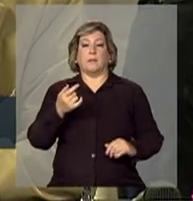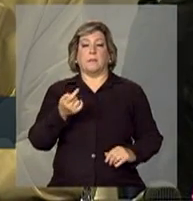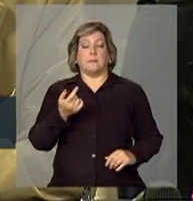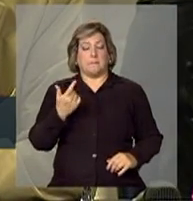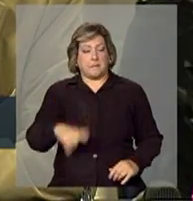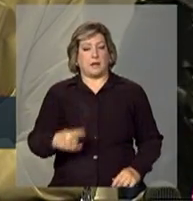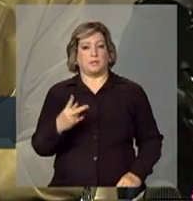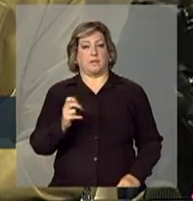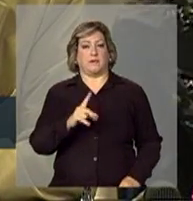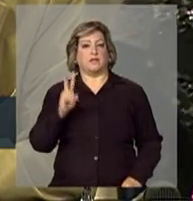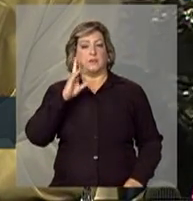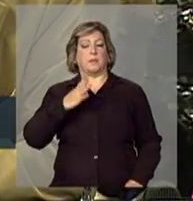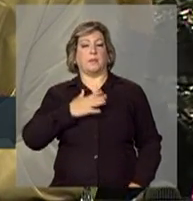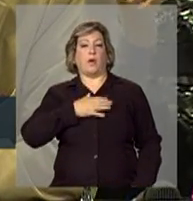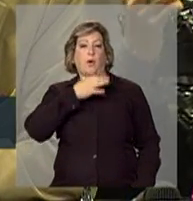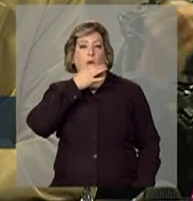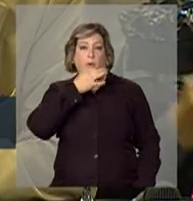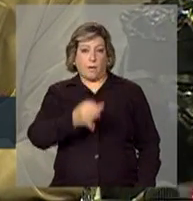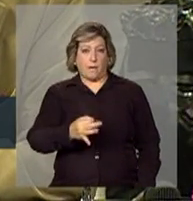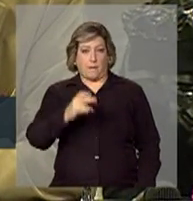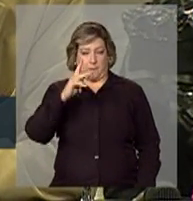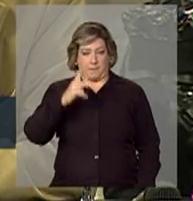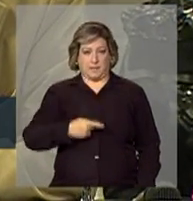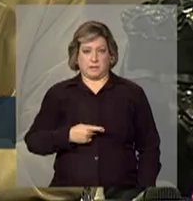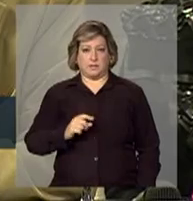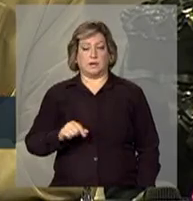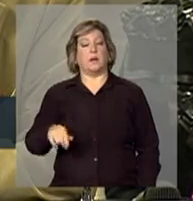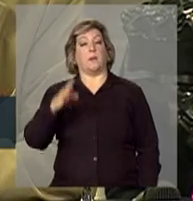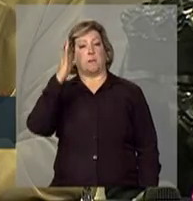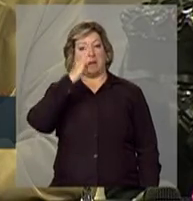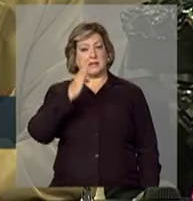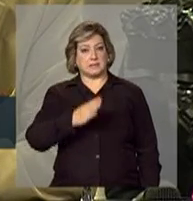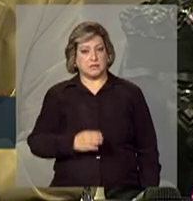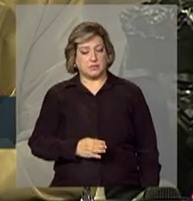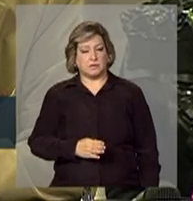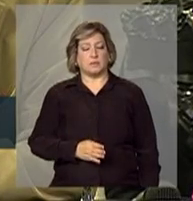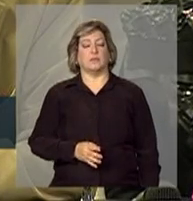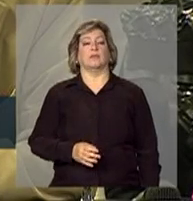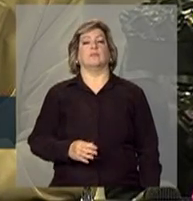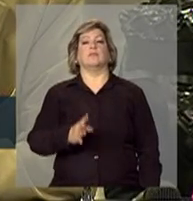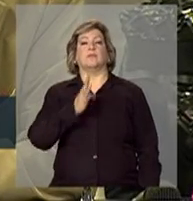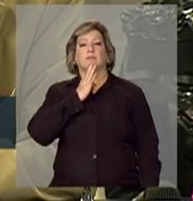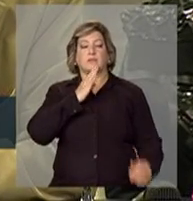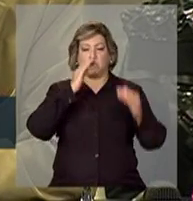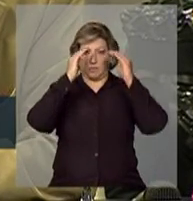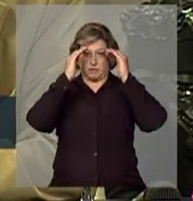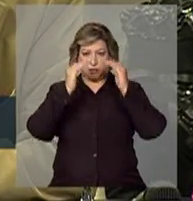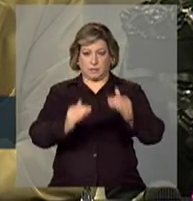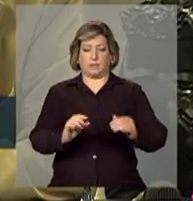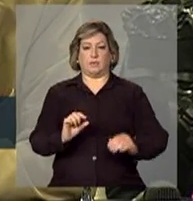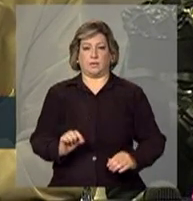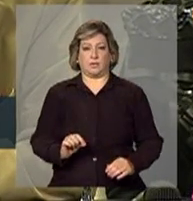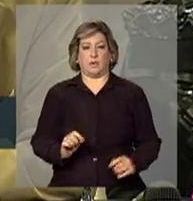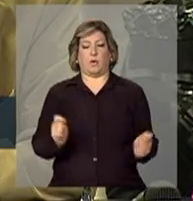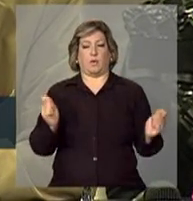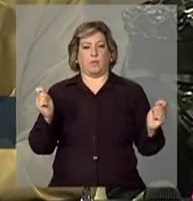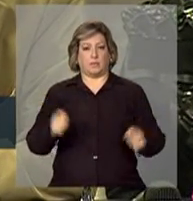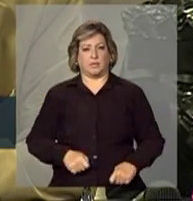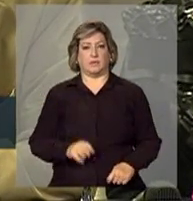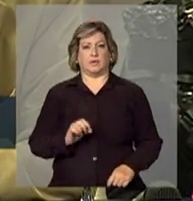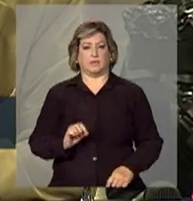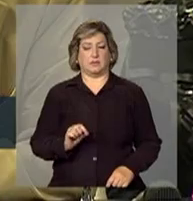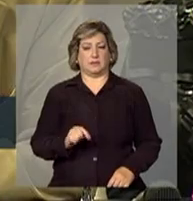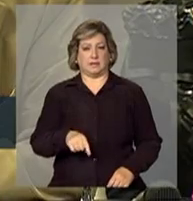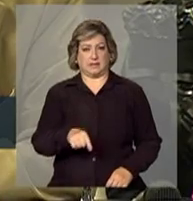pessoal. A minha posição pessoal é que o Brasil reconheceu a competência da Corte Interamericana de Direitos Humanos com enorme